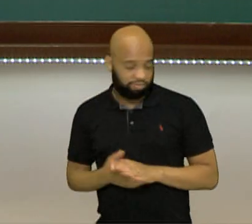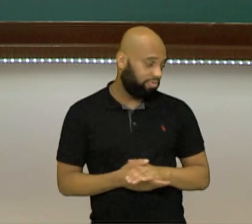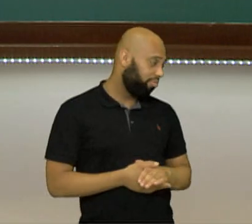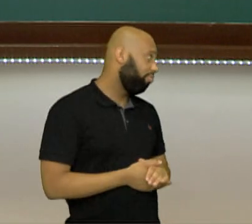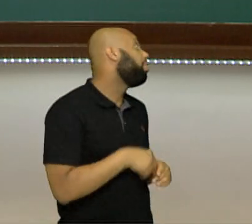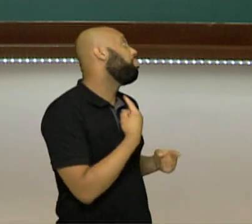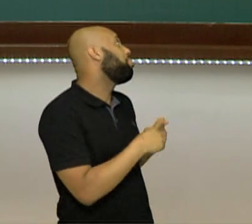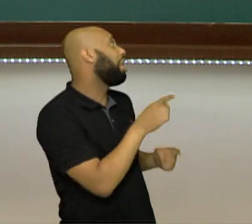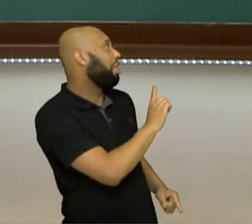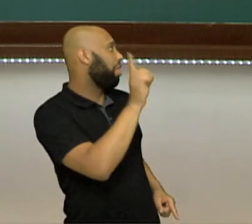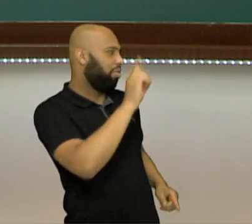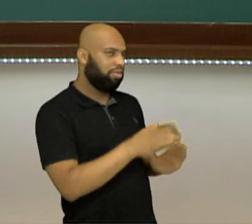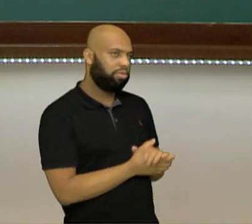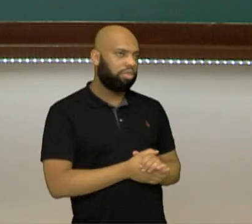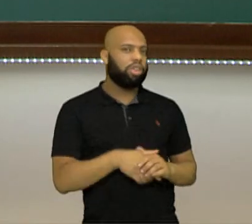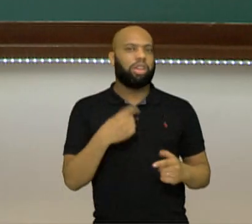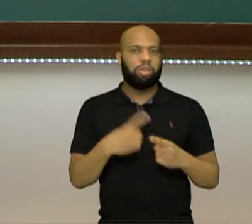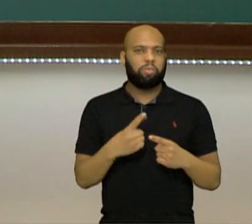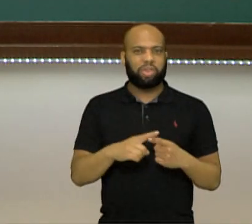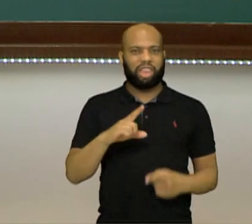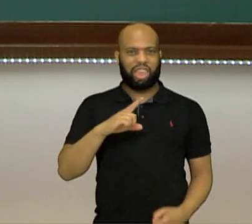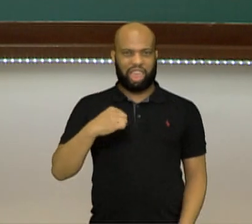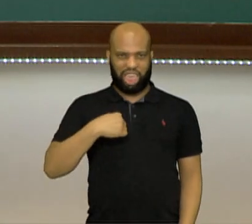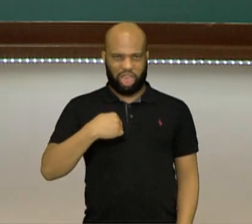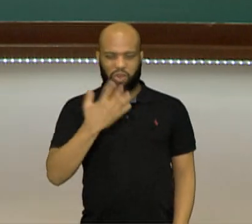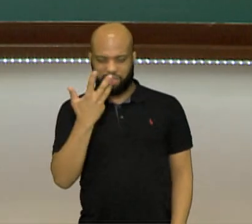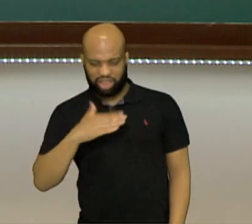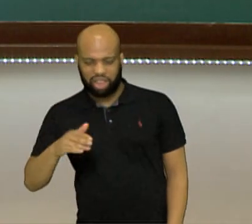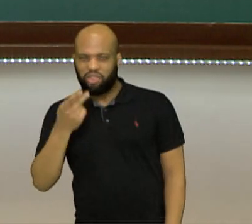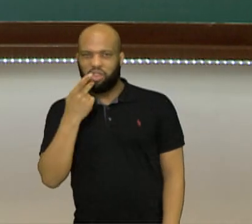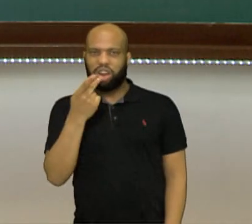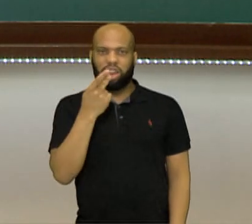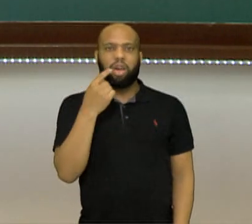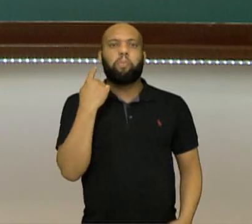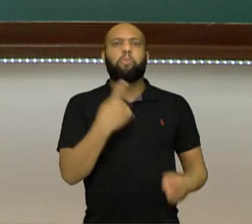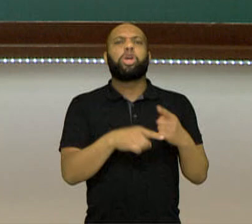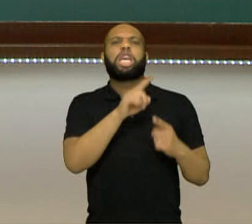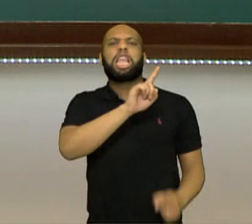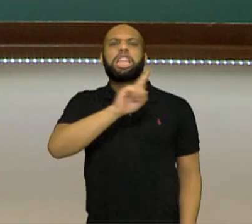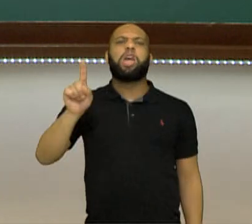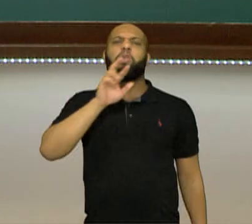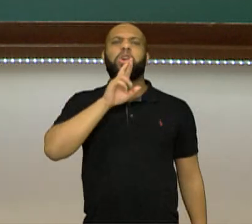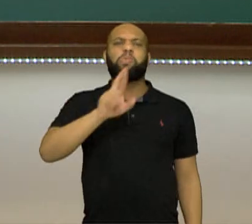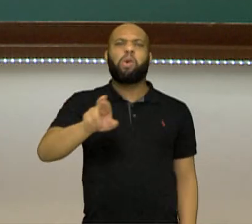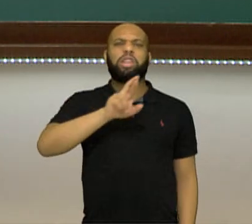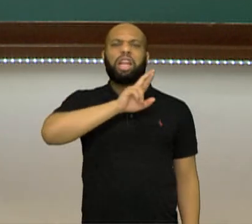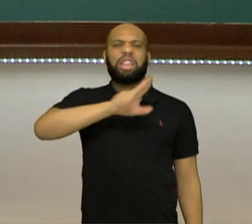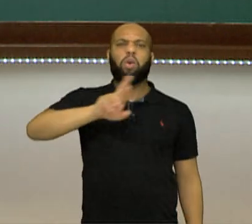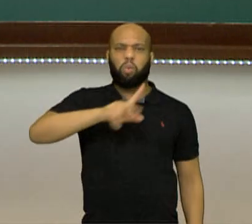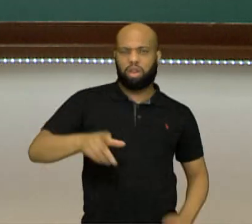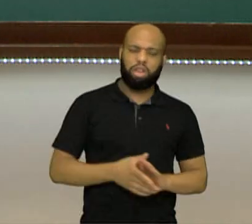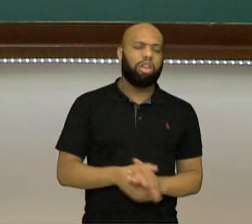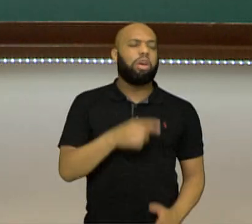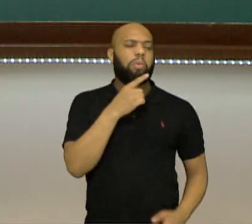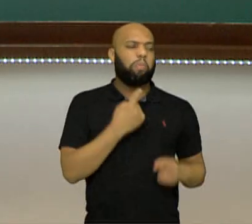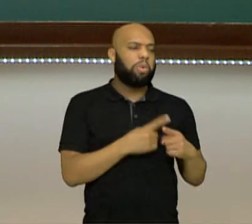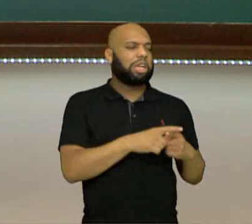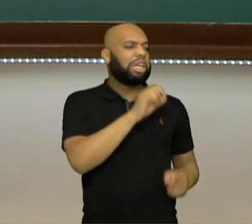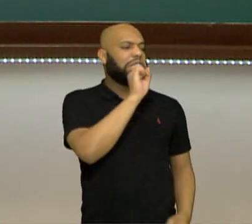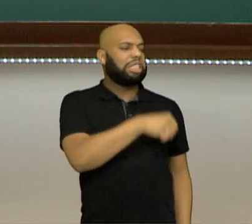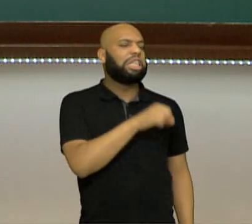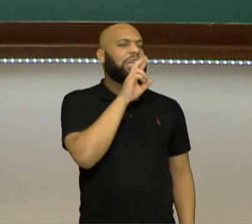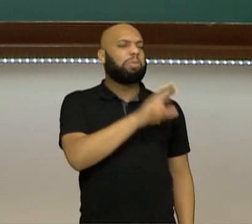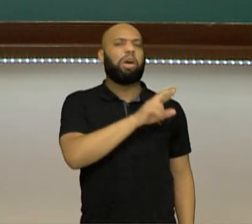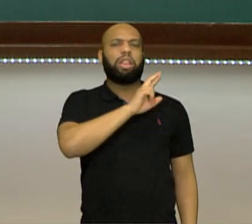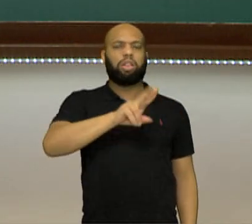Horas. Eu lembro da minha infância que tinha o por que não é resposta, ou porque sim não é resposta.